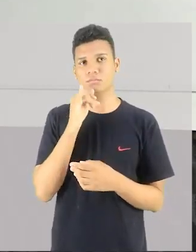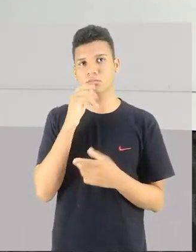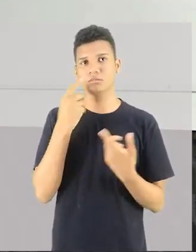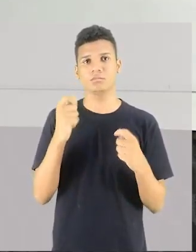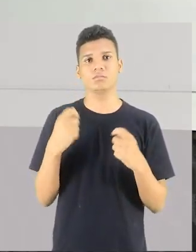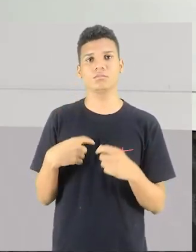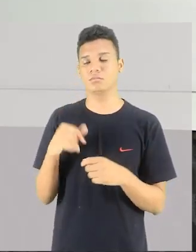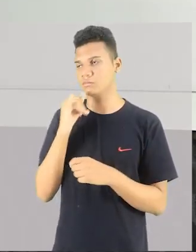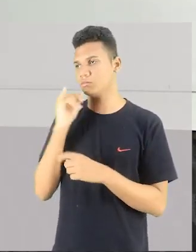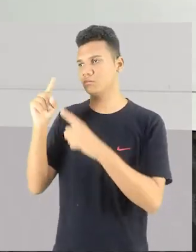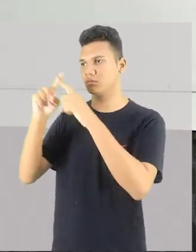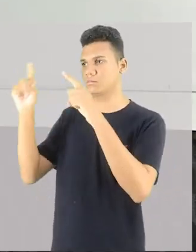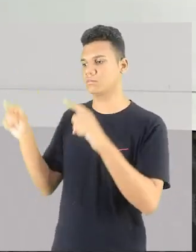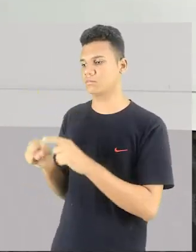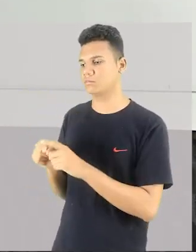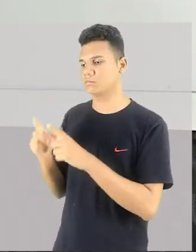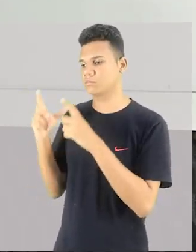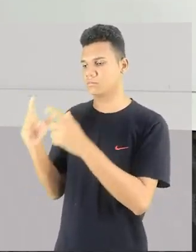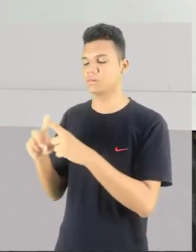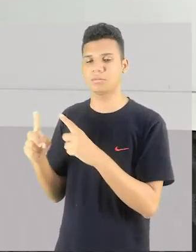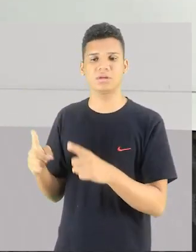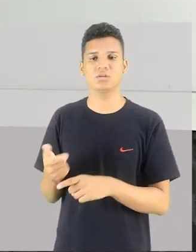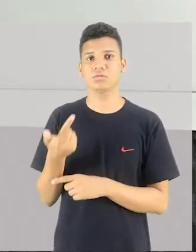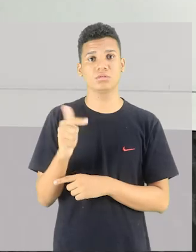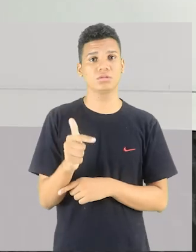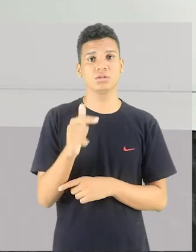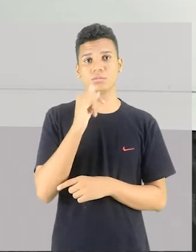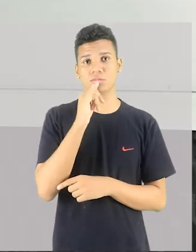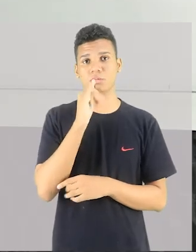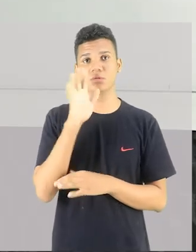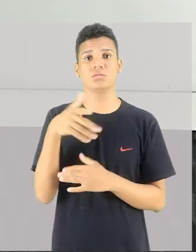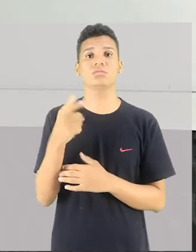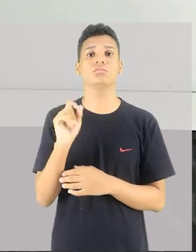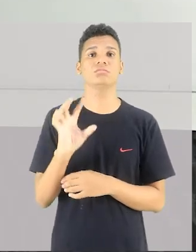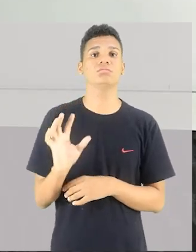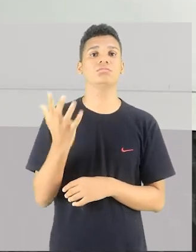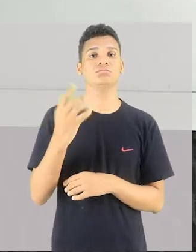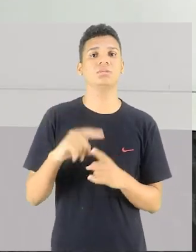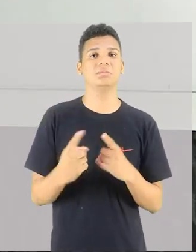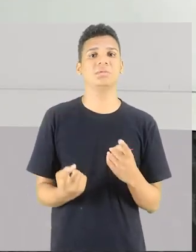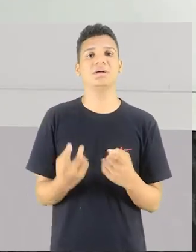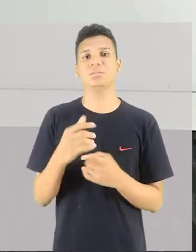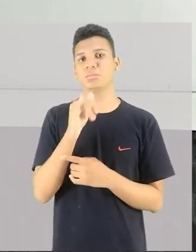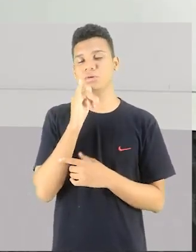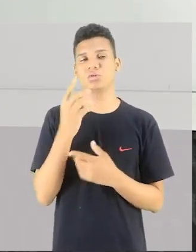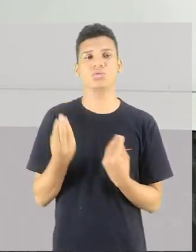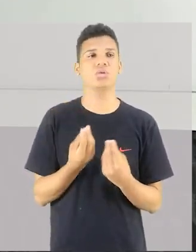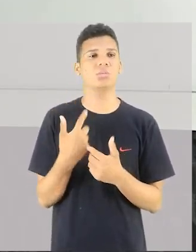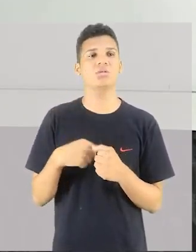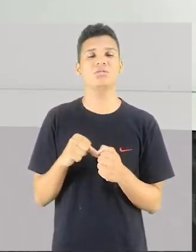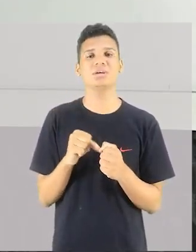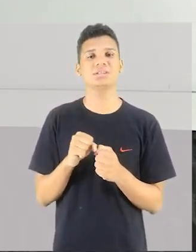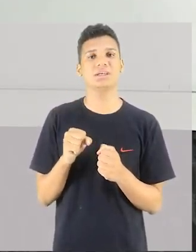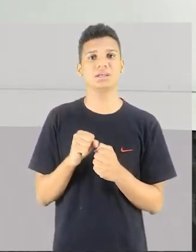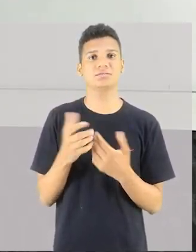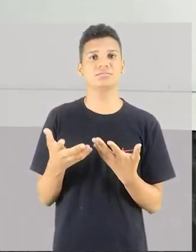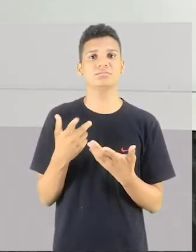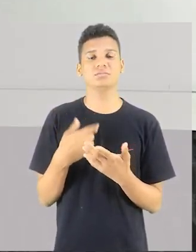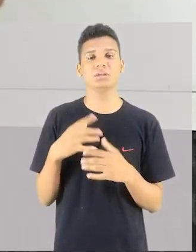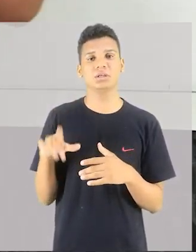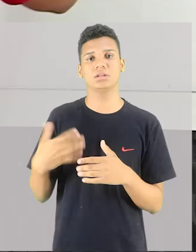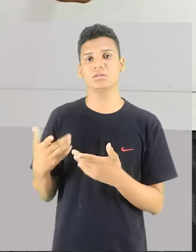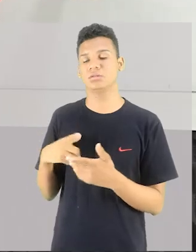quadrado e eu não tenho o lado desse quadrado aí que tá a questão pessoal então como é que eu faço para calcular sabe que a área